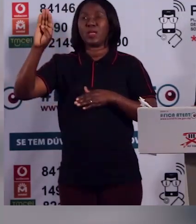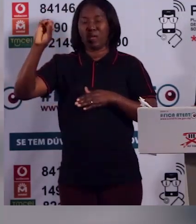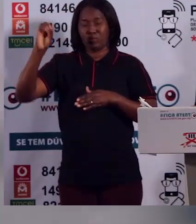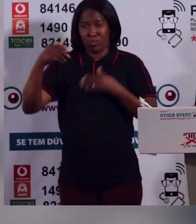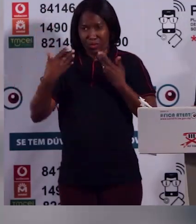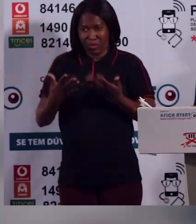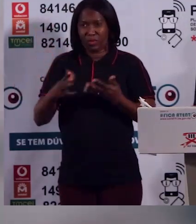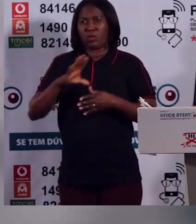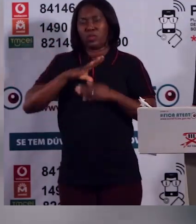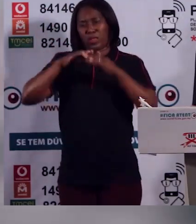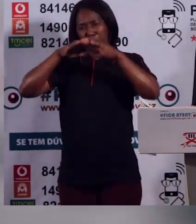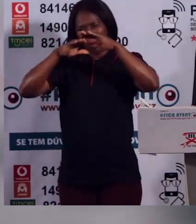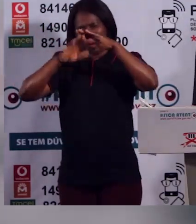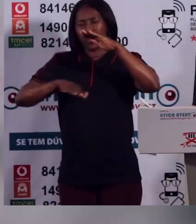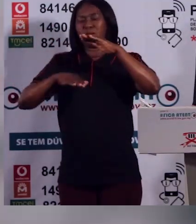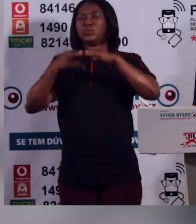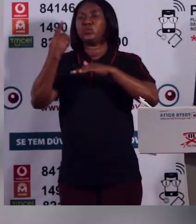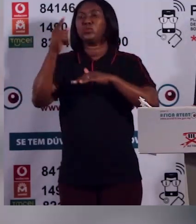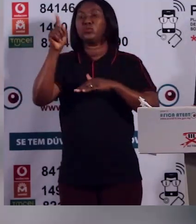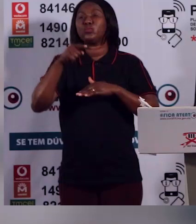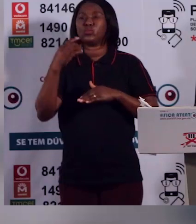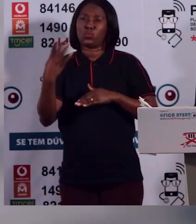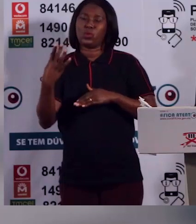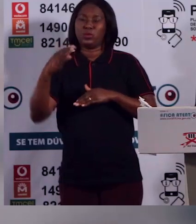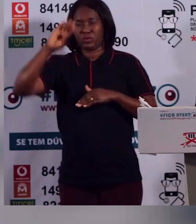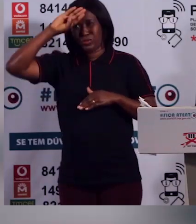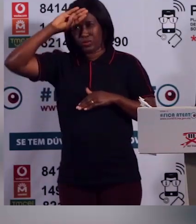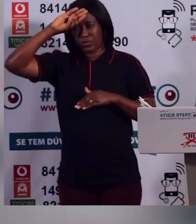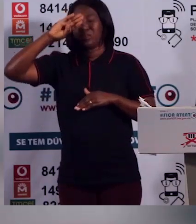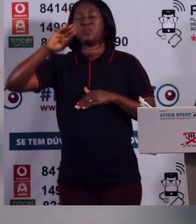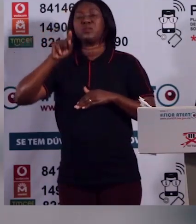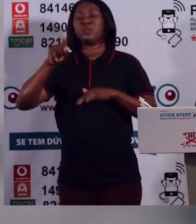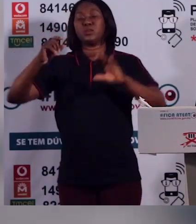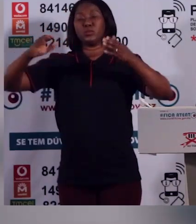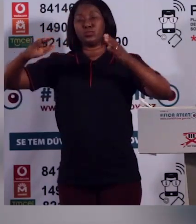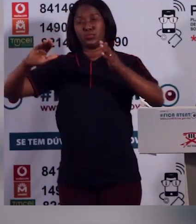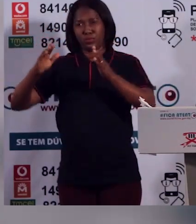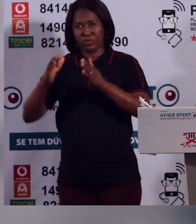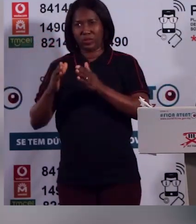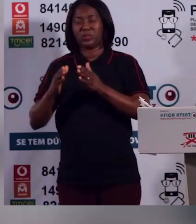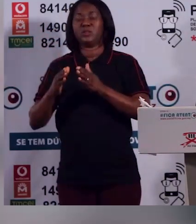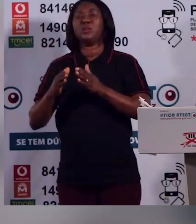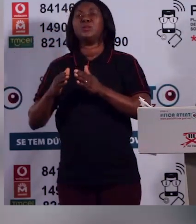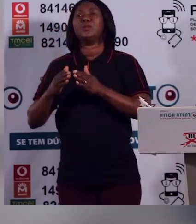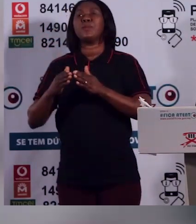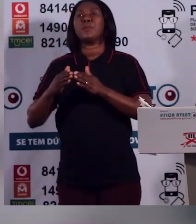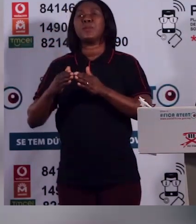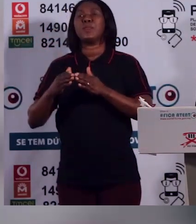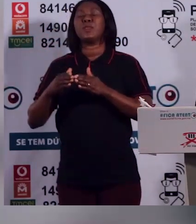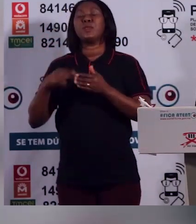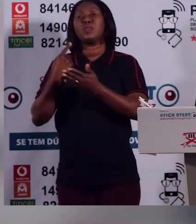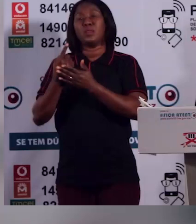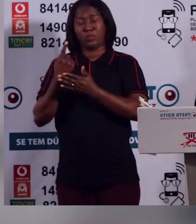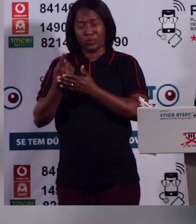Ocidental conta com um pouco menos de 1/4 da epidemia e esta redução relativa da importância